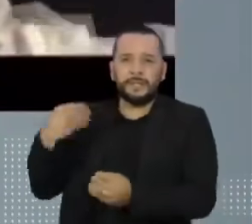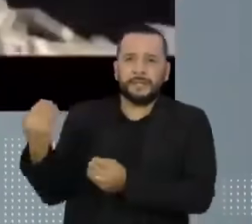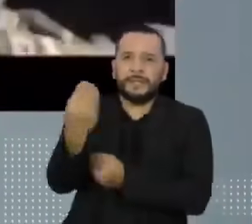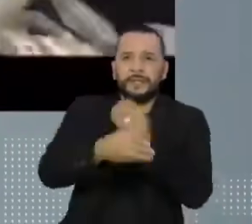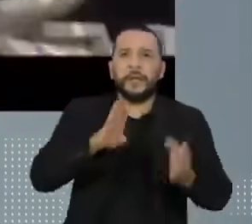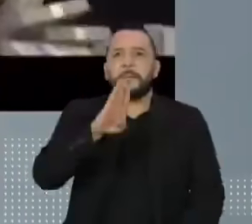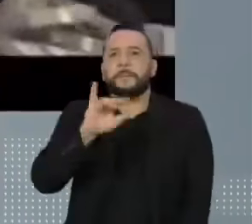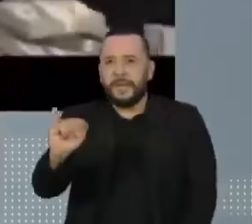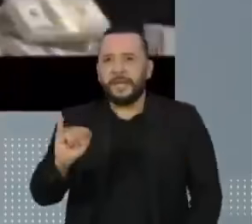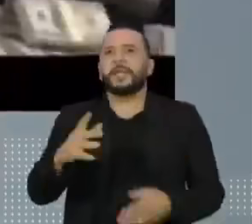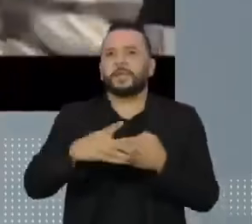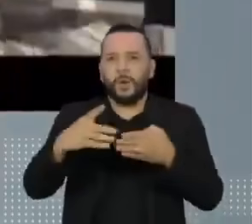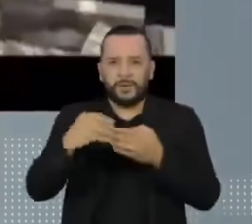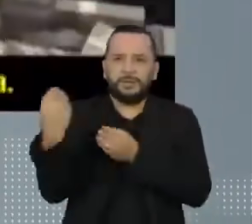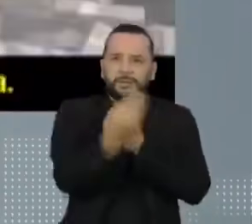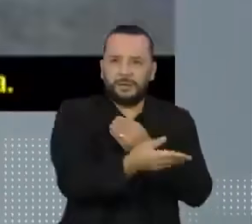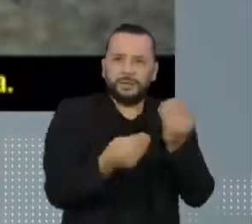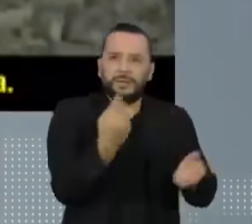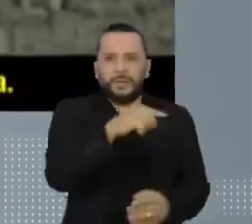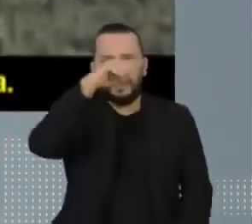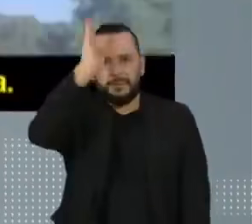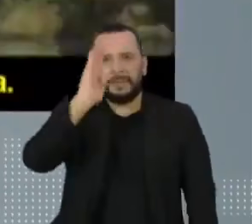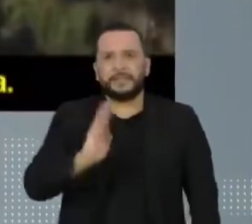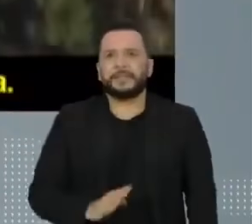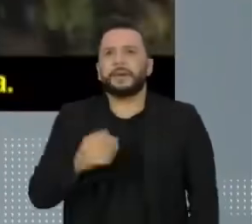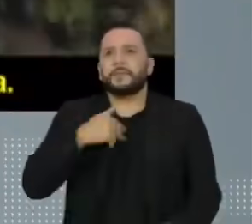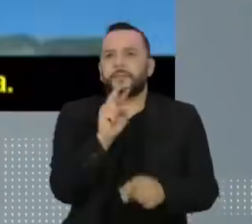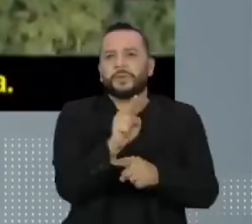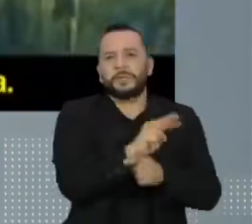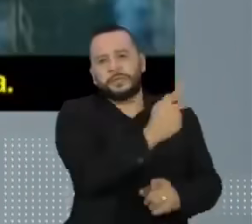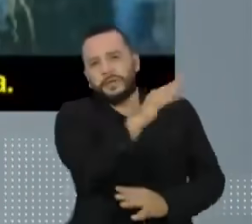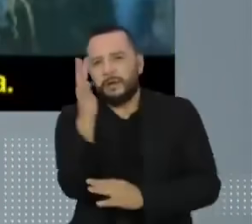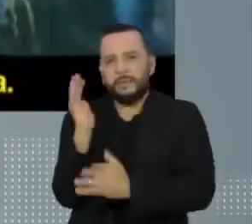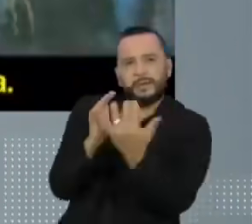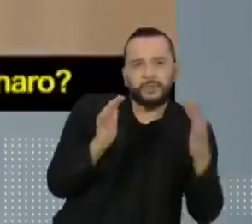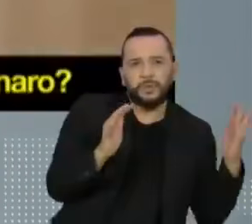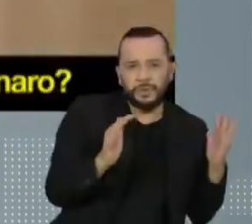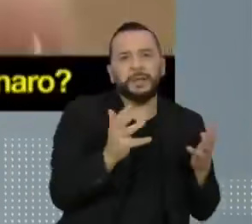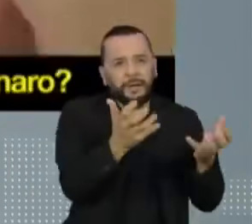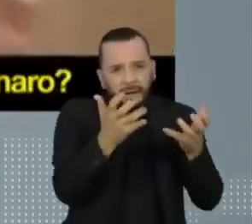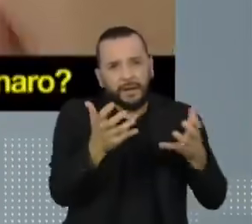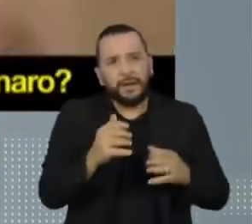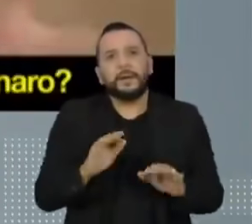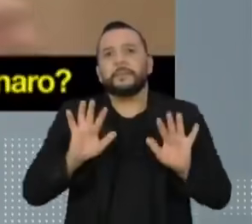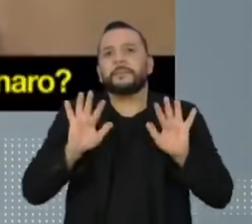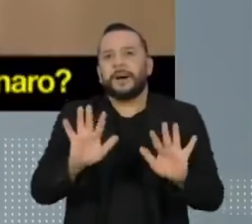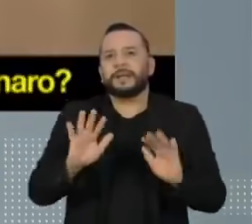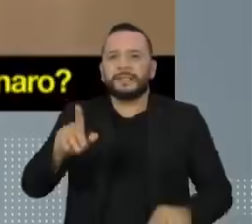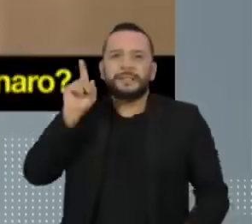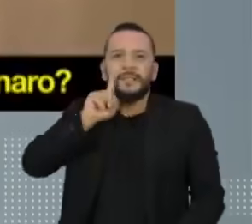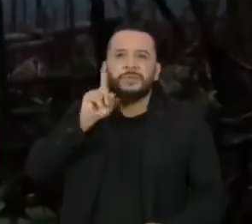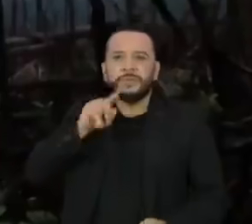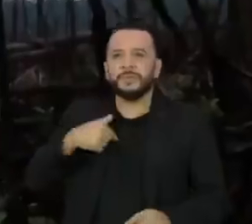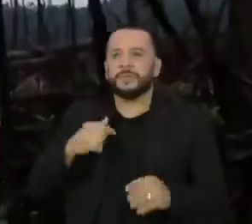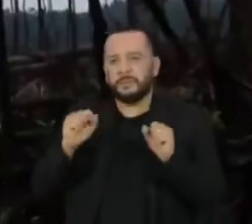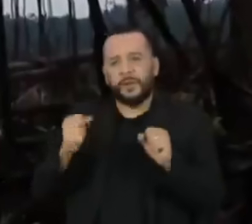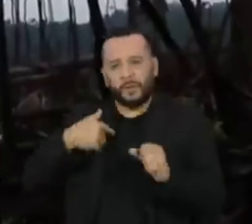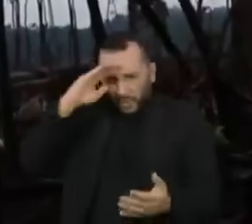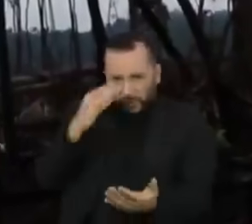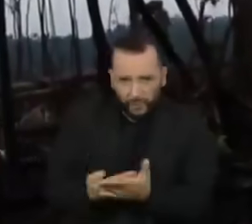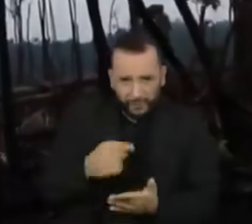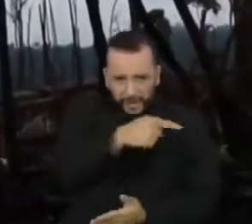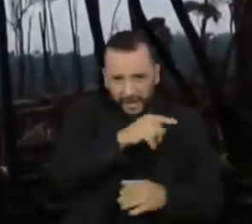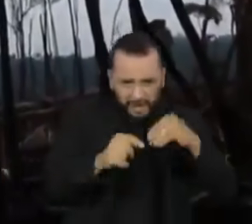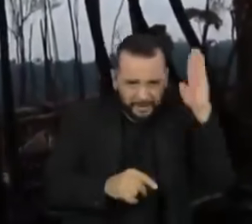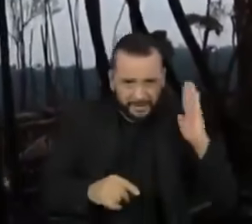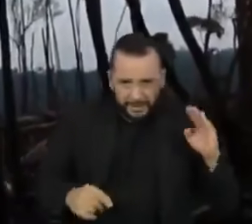president billions of dollars. They expect him to protect the Amazon rainforest. But should the US trust Bolsonaro? O apelo